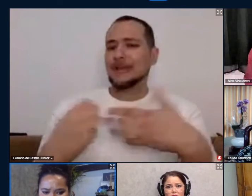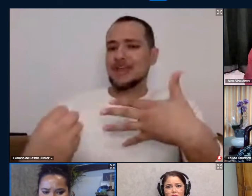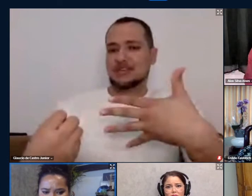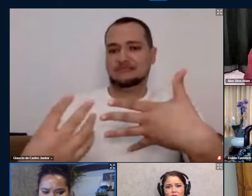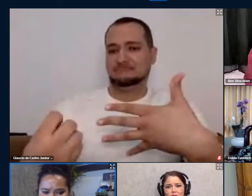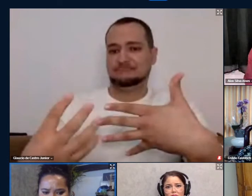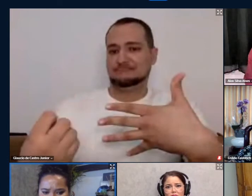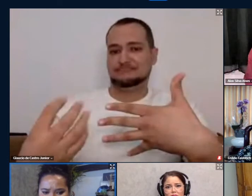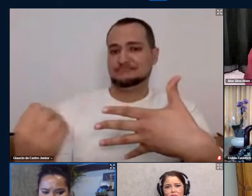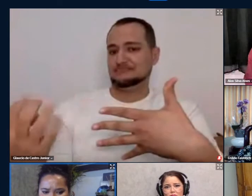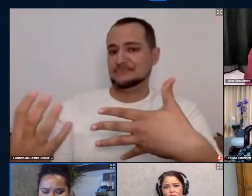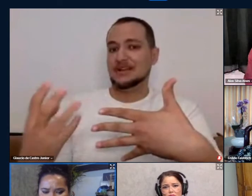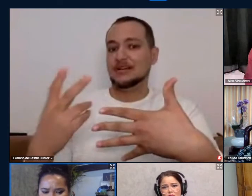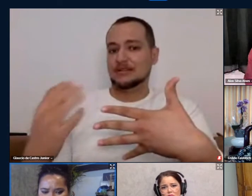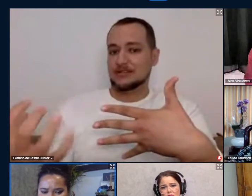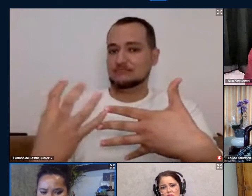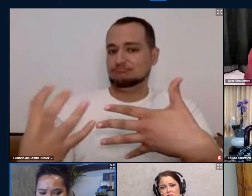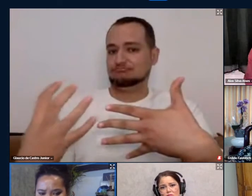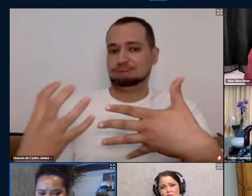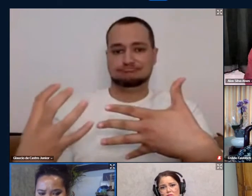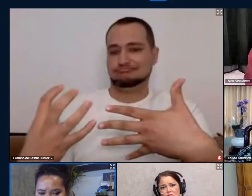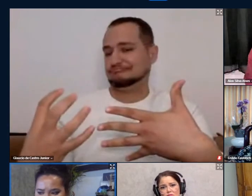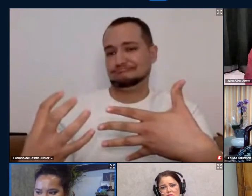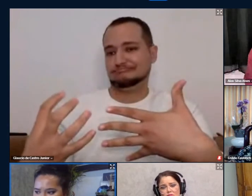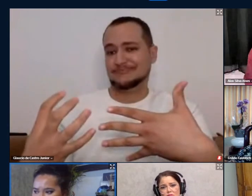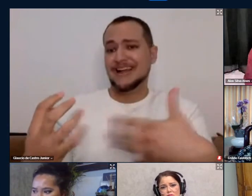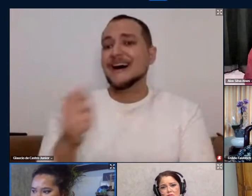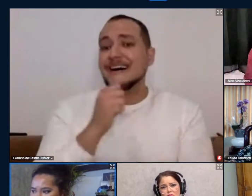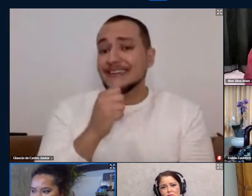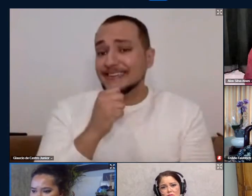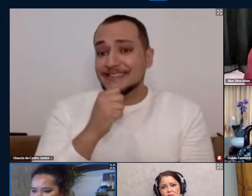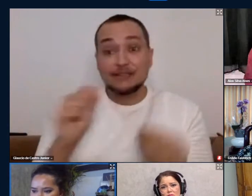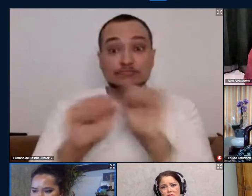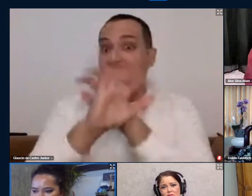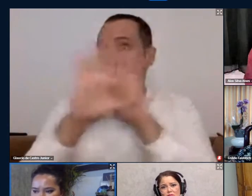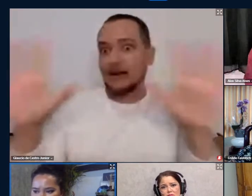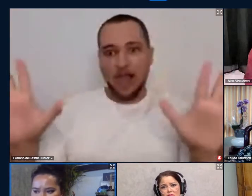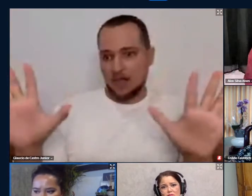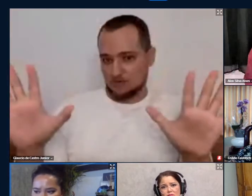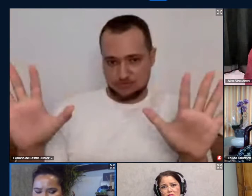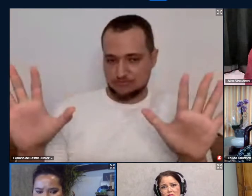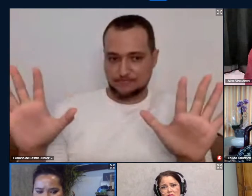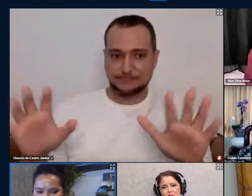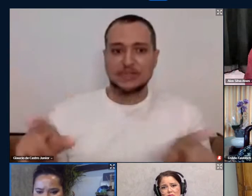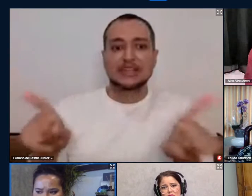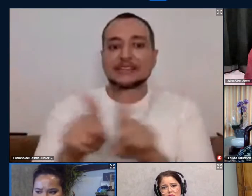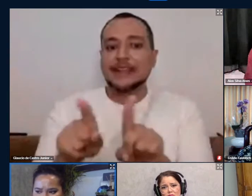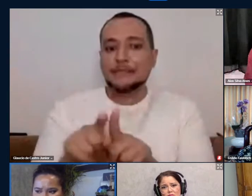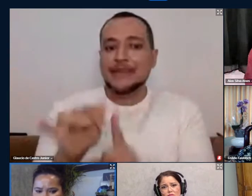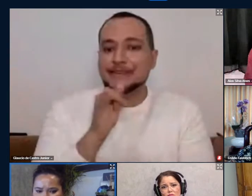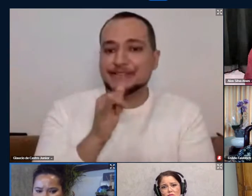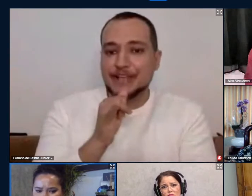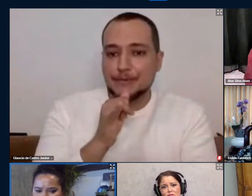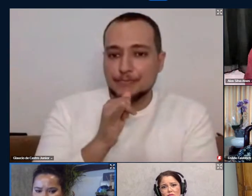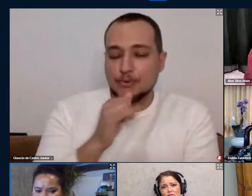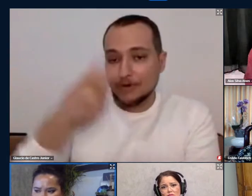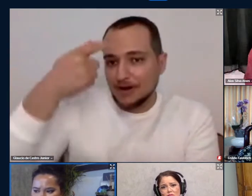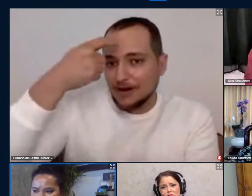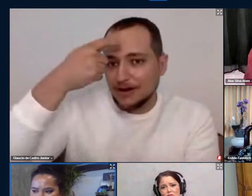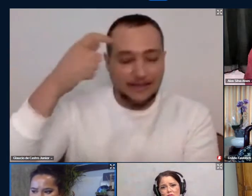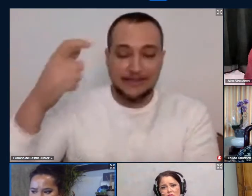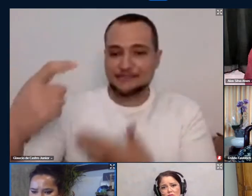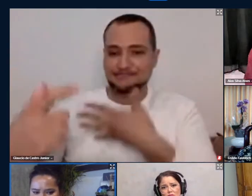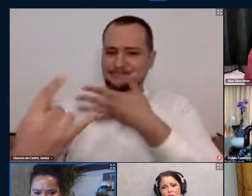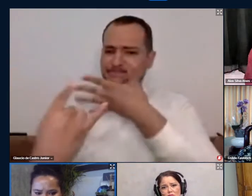Esse aqui é o sinal da caixa de som que você fez. Eu não foi possível entender exatamente a sistematização